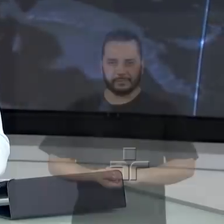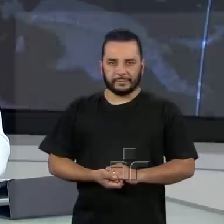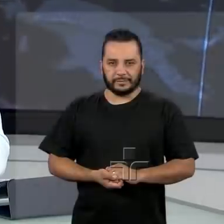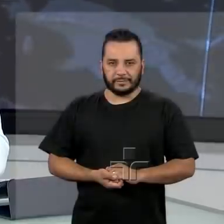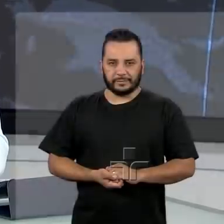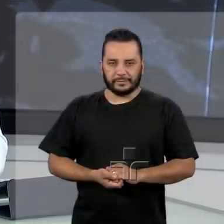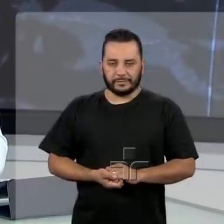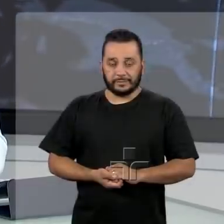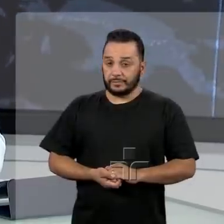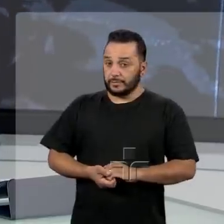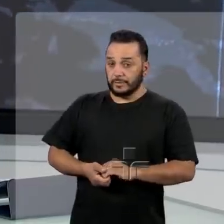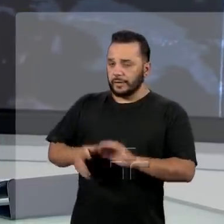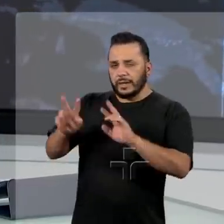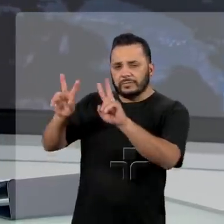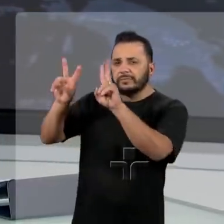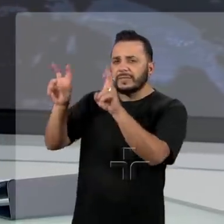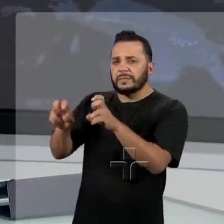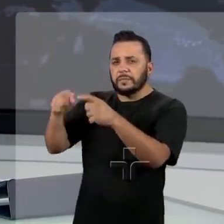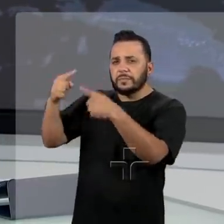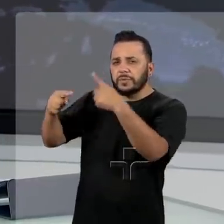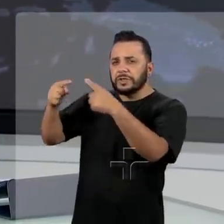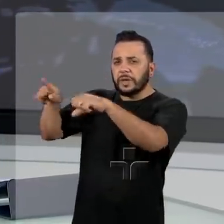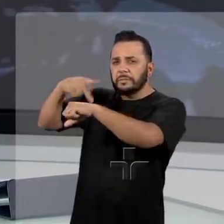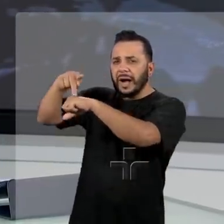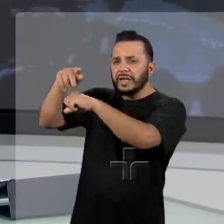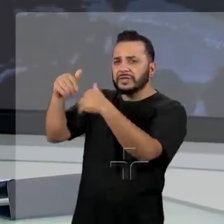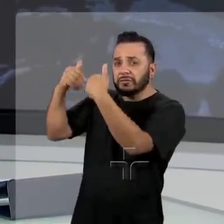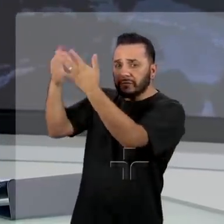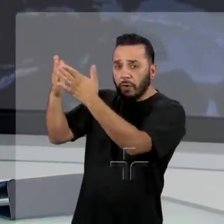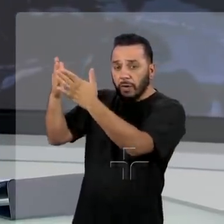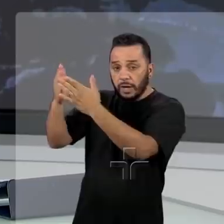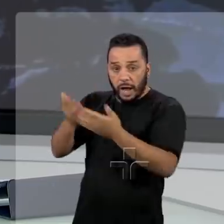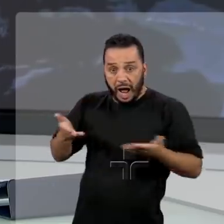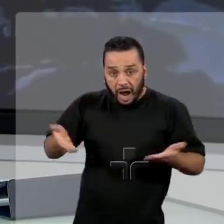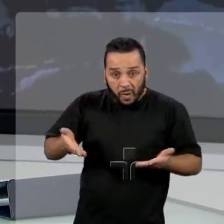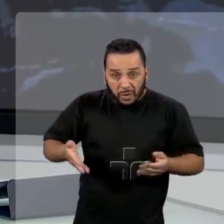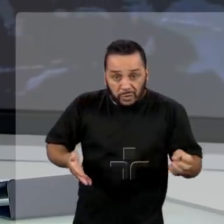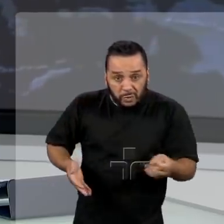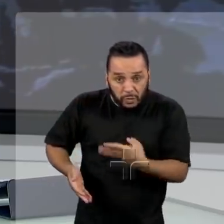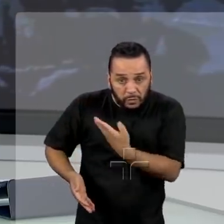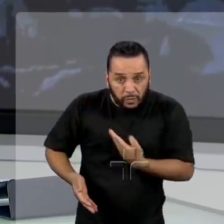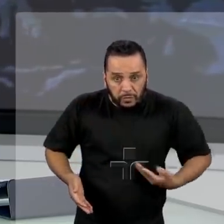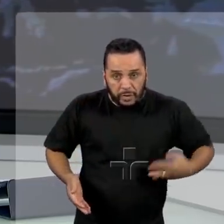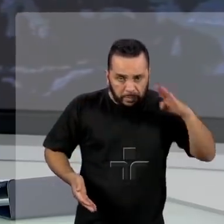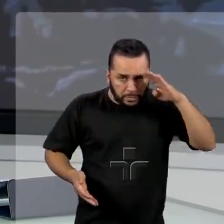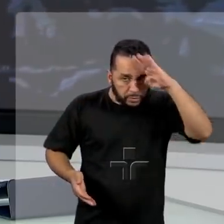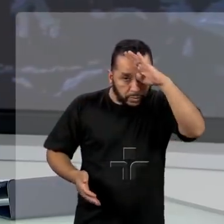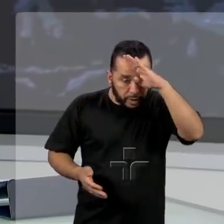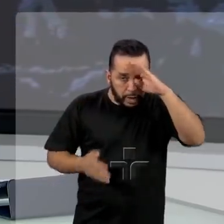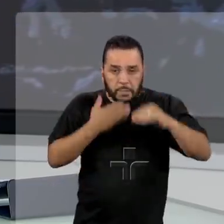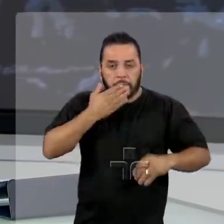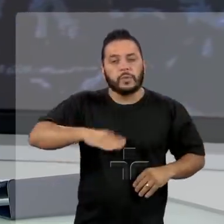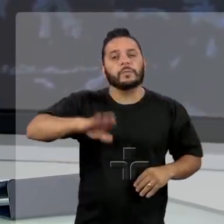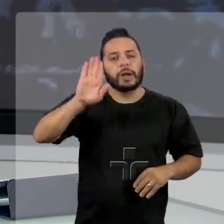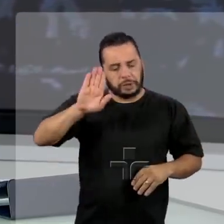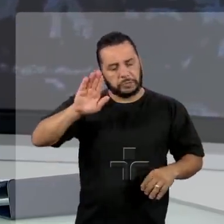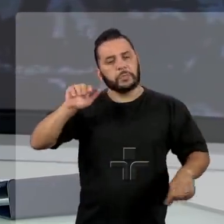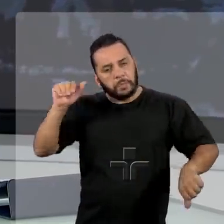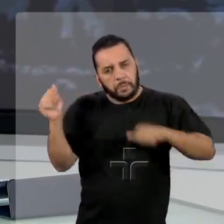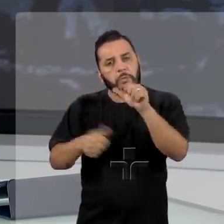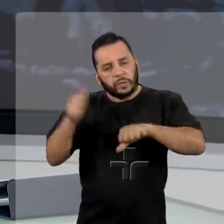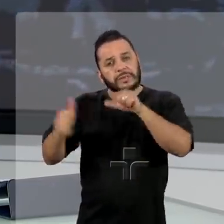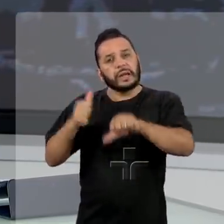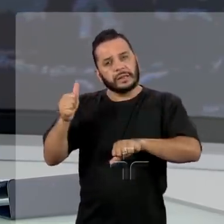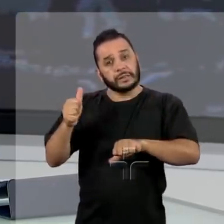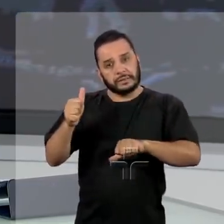Em matéria de política externa, o novo governo de Jair Bolsonaro promete mudanças que já começam a ser repercutidas antes